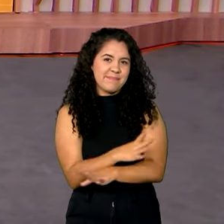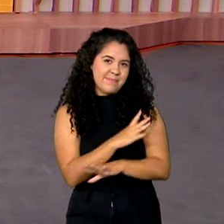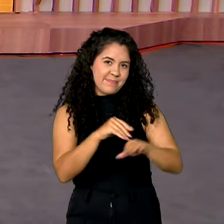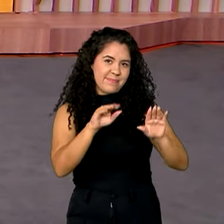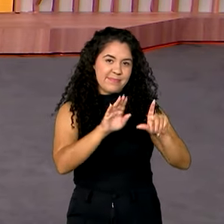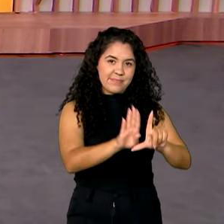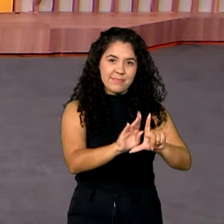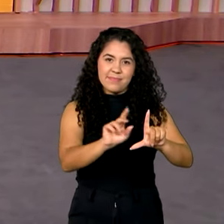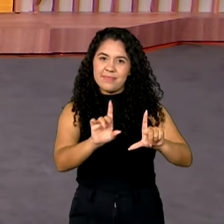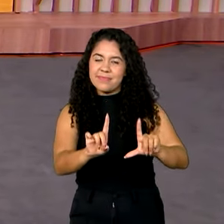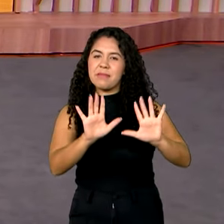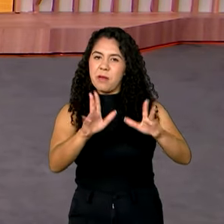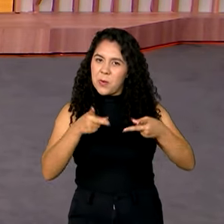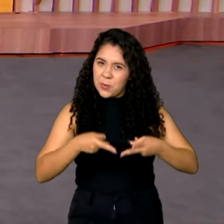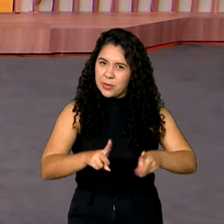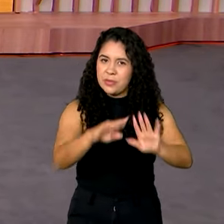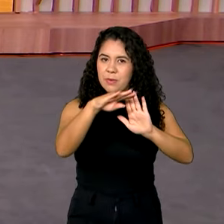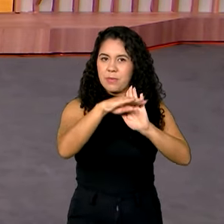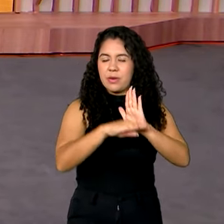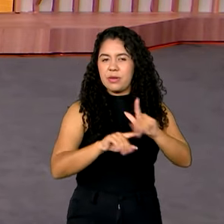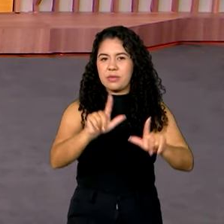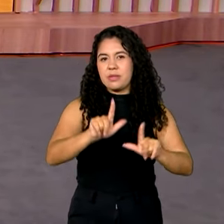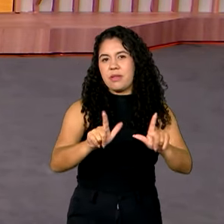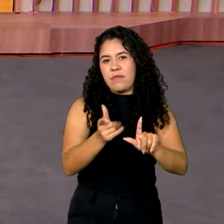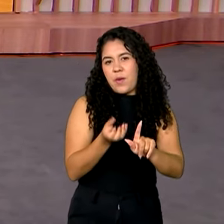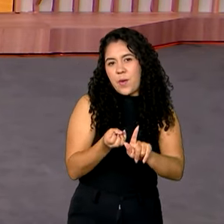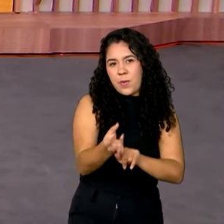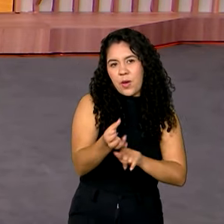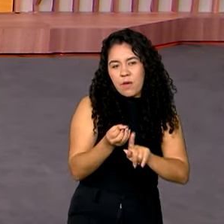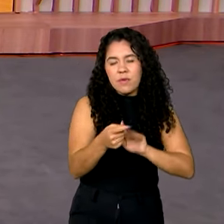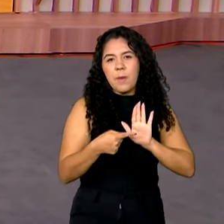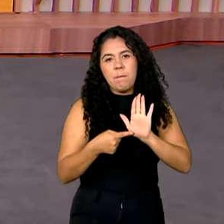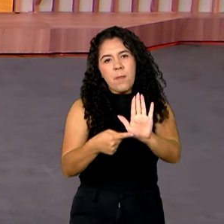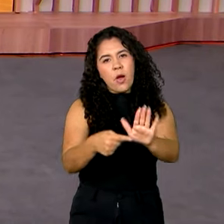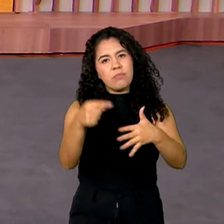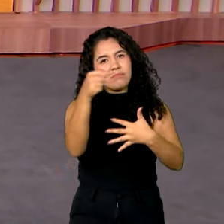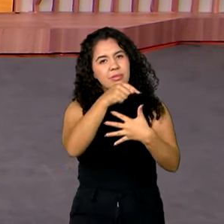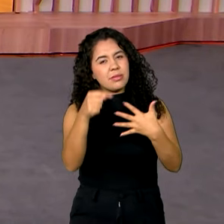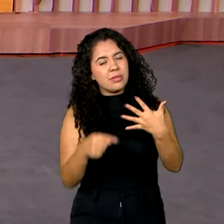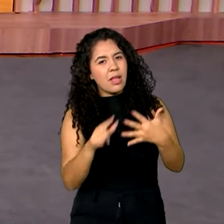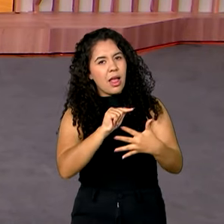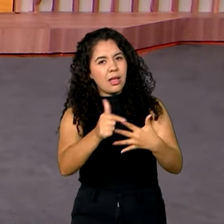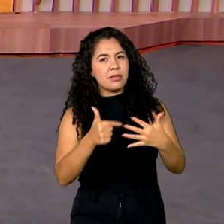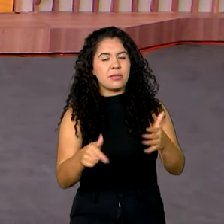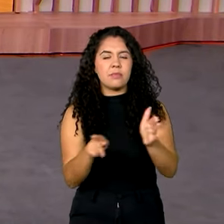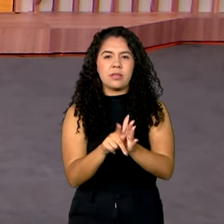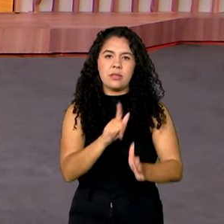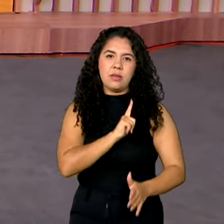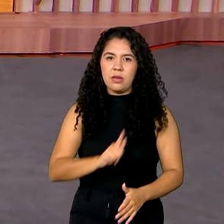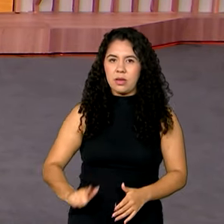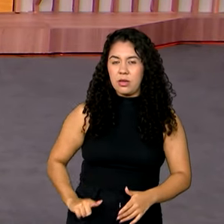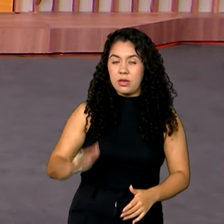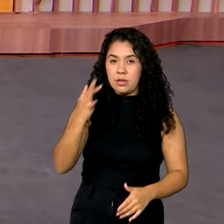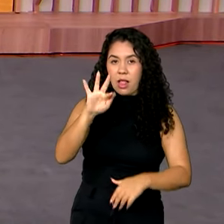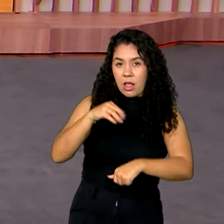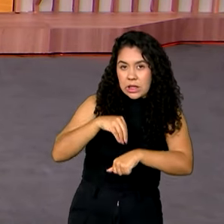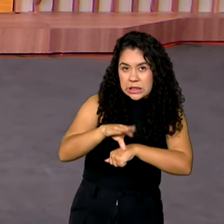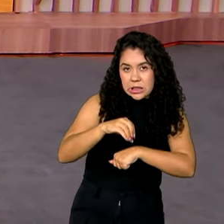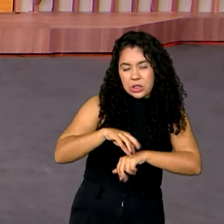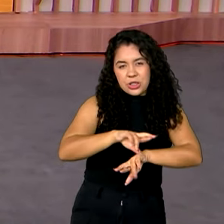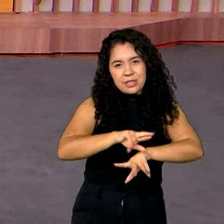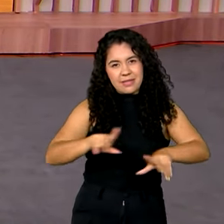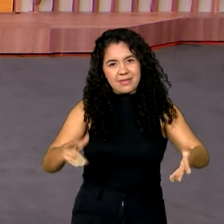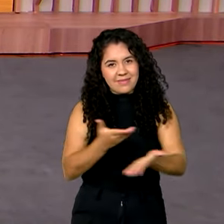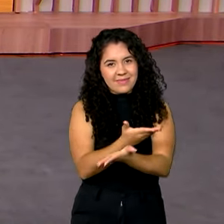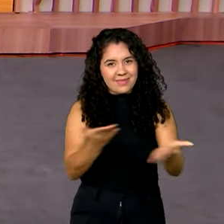dia fica por aqui, mas o canal GOV segue com a programação, mostrando todas as ações do governo federal, com eventos ao vivo, dicas e